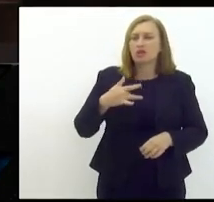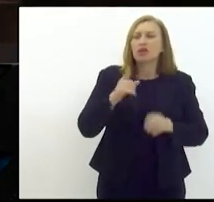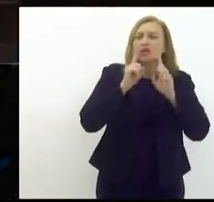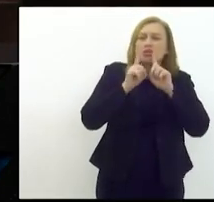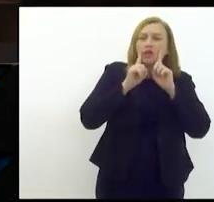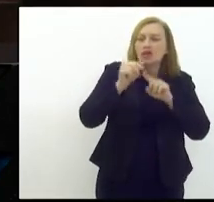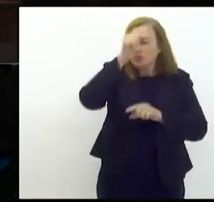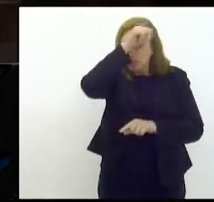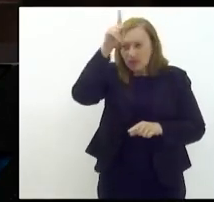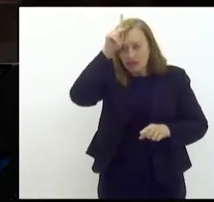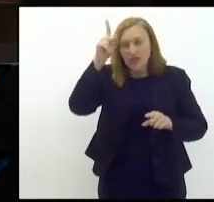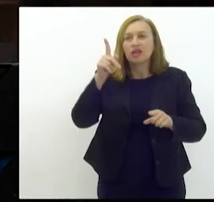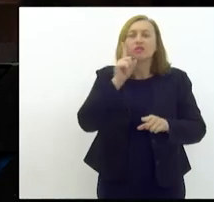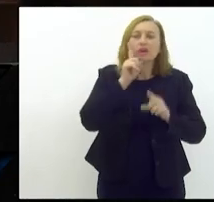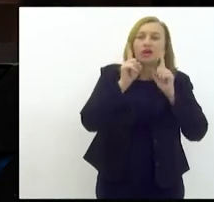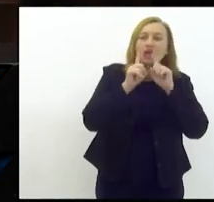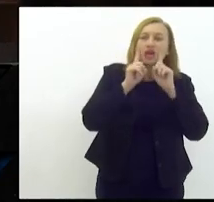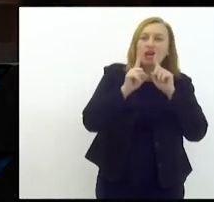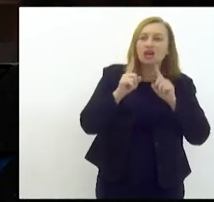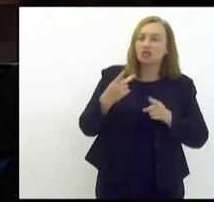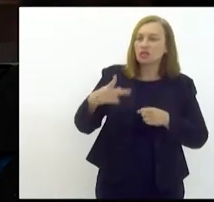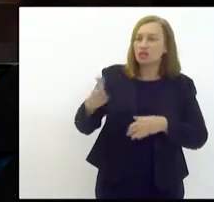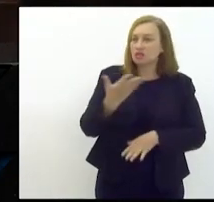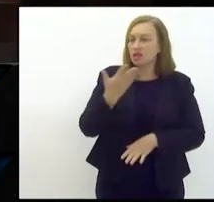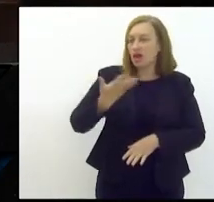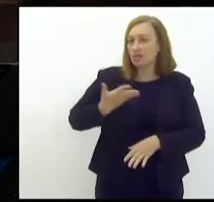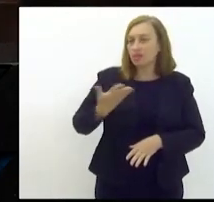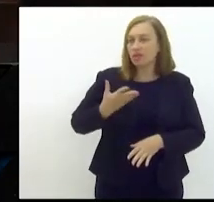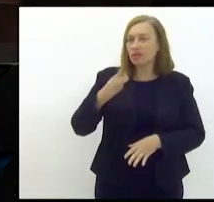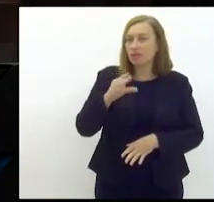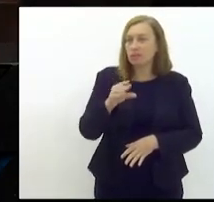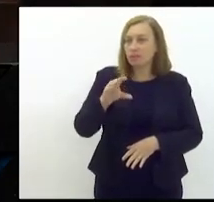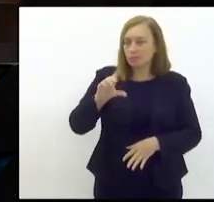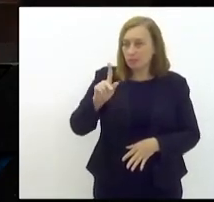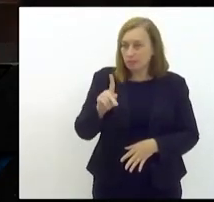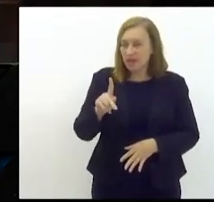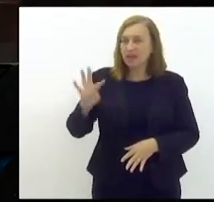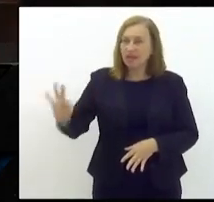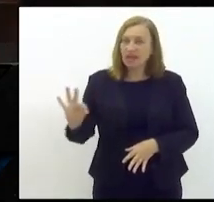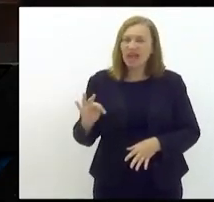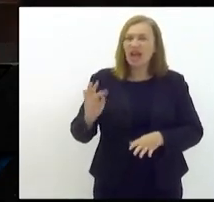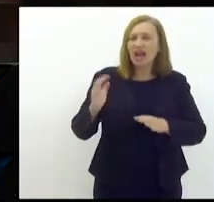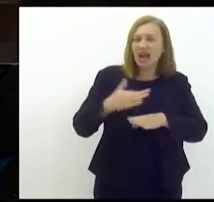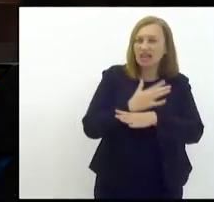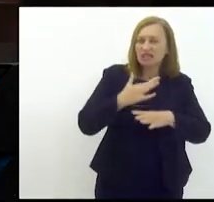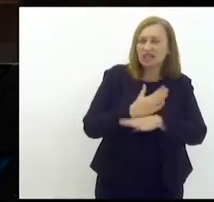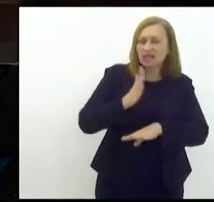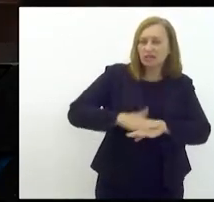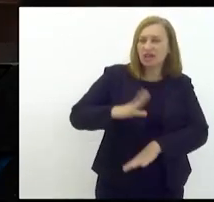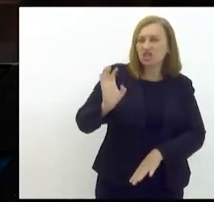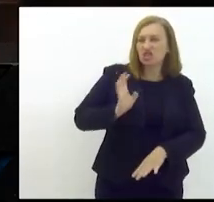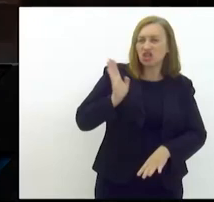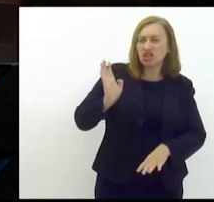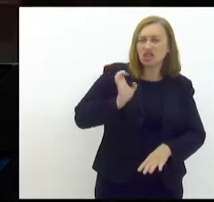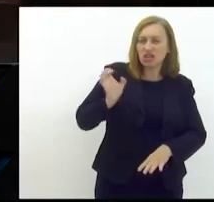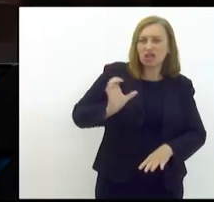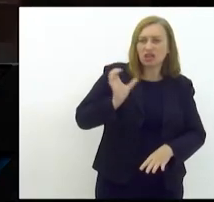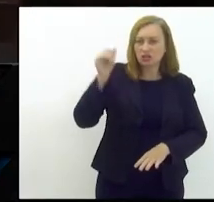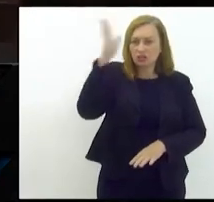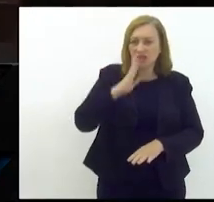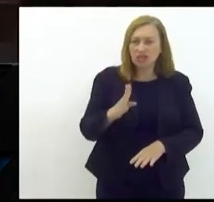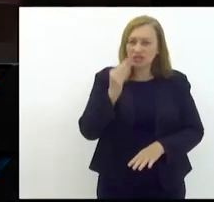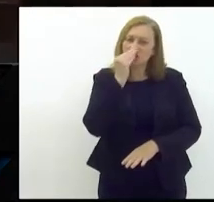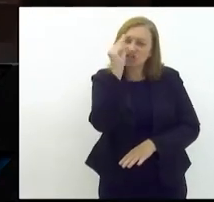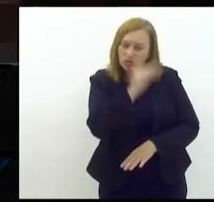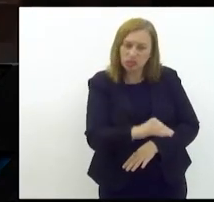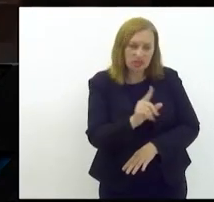de Maricá e dos seus compichas não vamos aceitar a cidade mais rica do Brasil ser tratada da forma